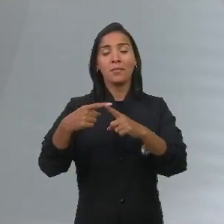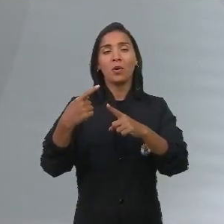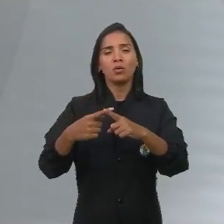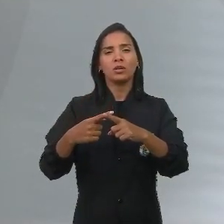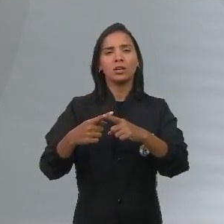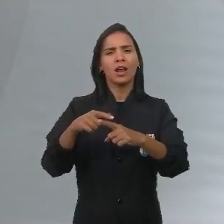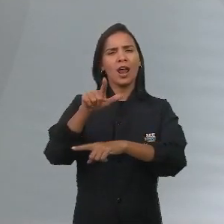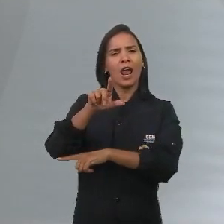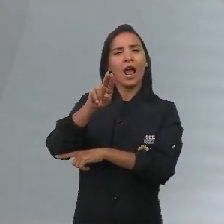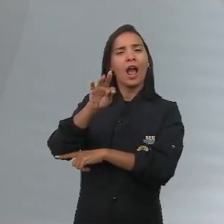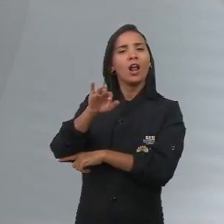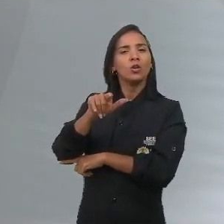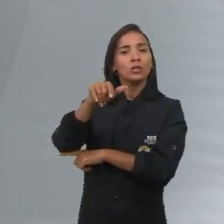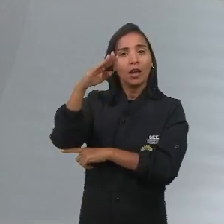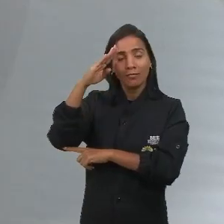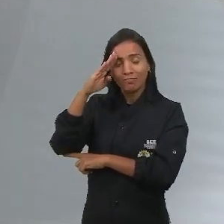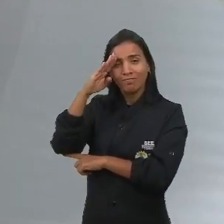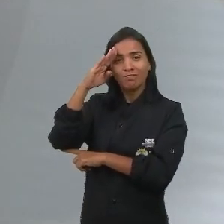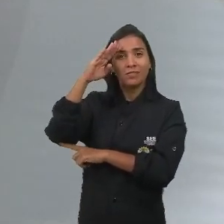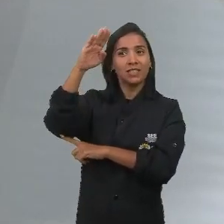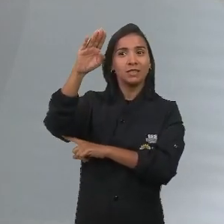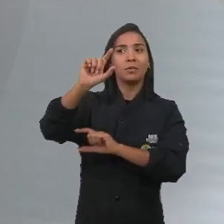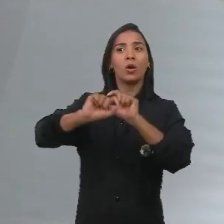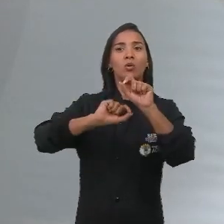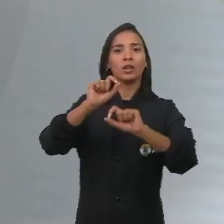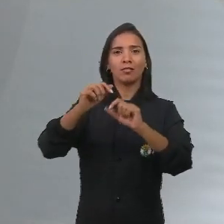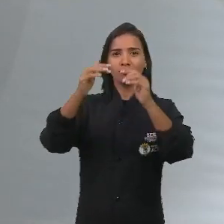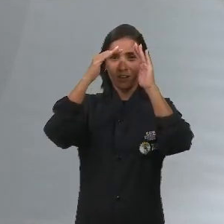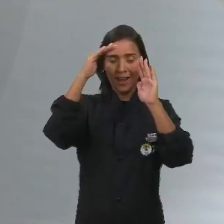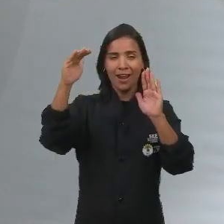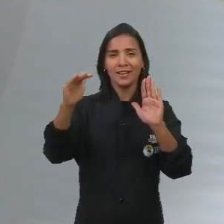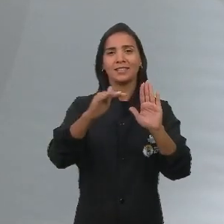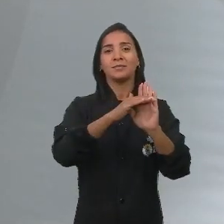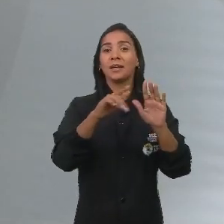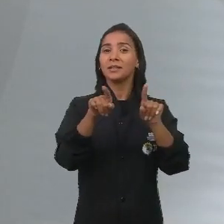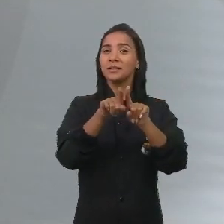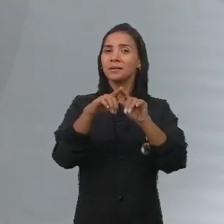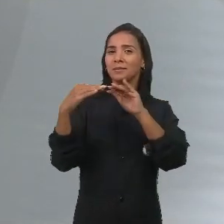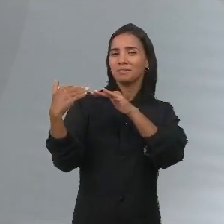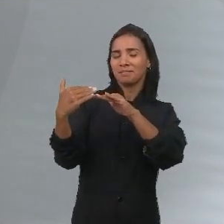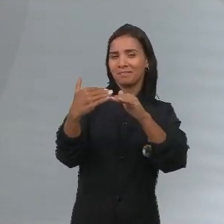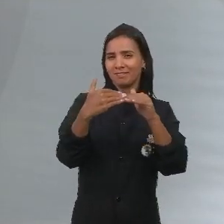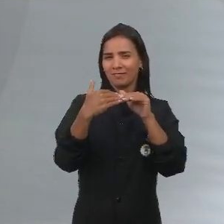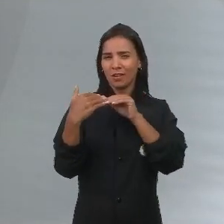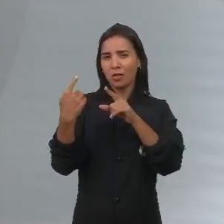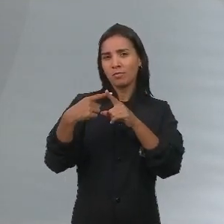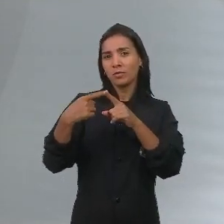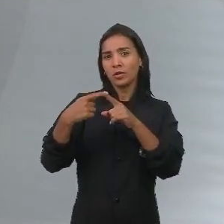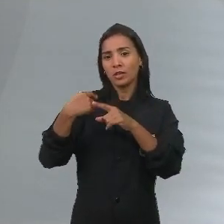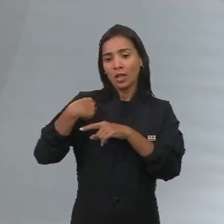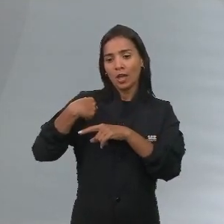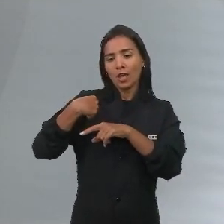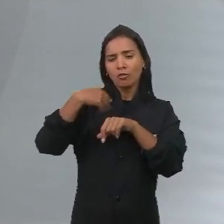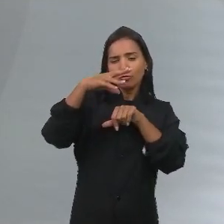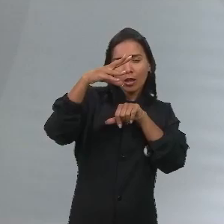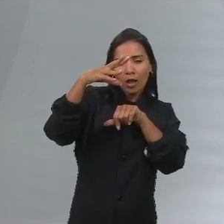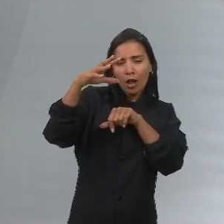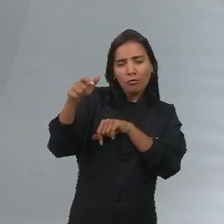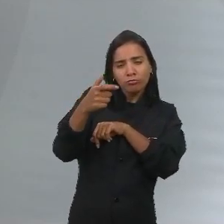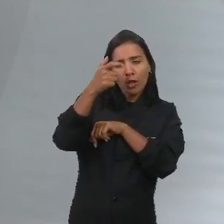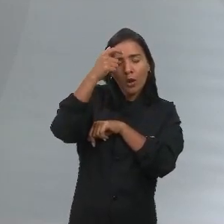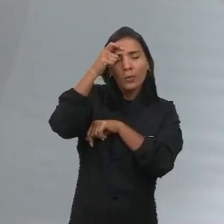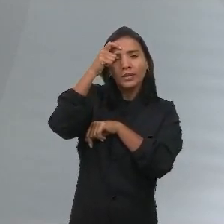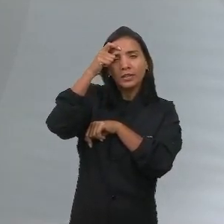ali ofertando oportunizando seria o aspecto do respeito e da Igualdade em que eu entendo o outro Compreendo o outro